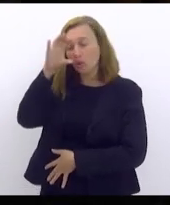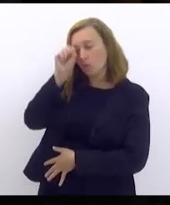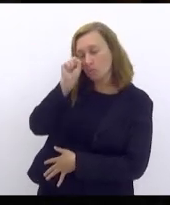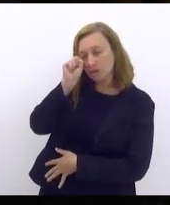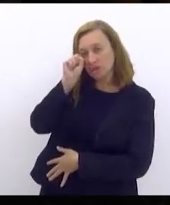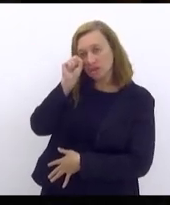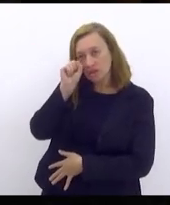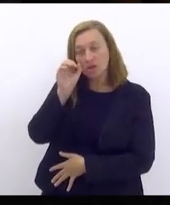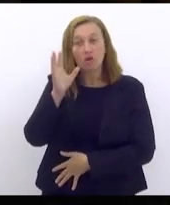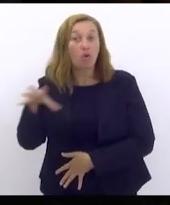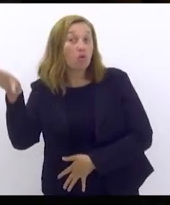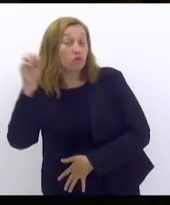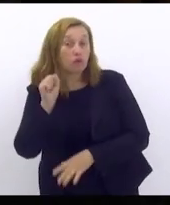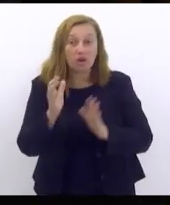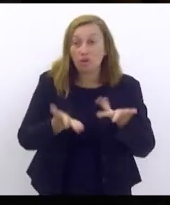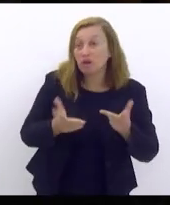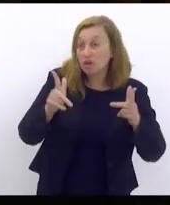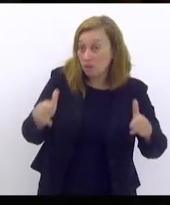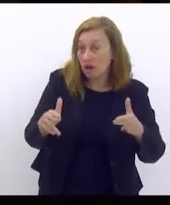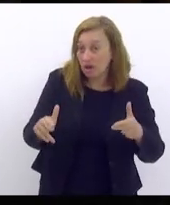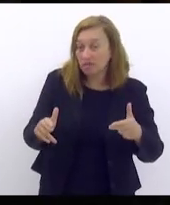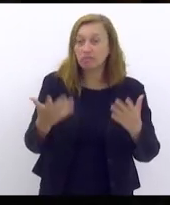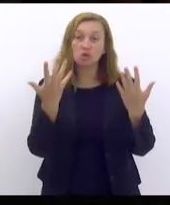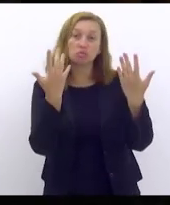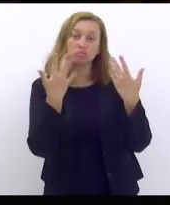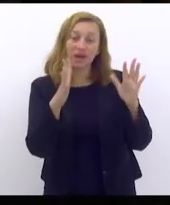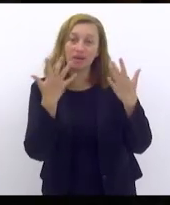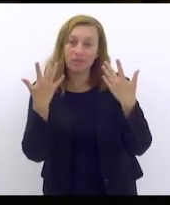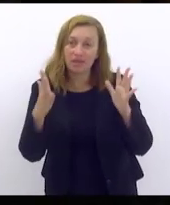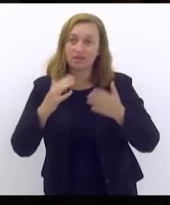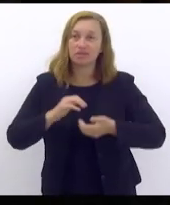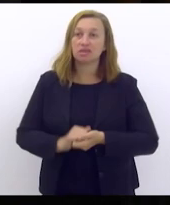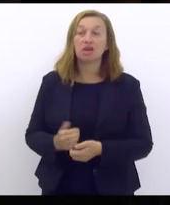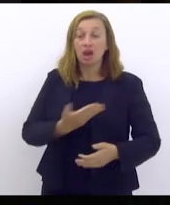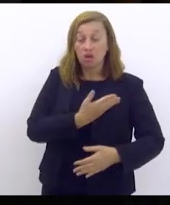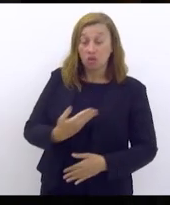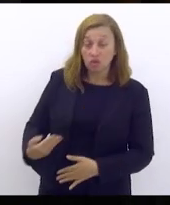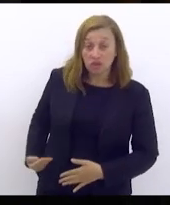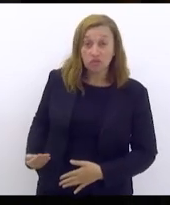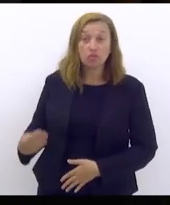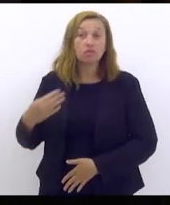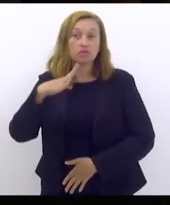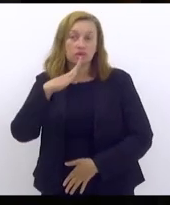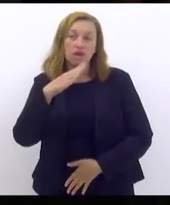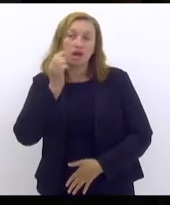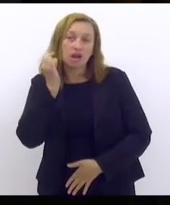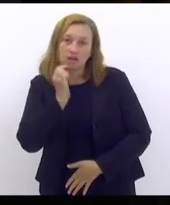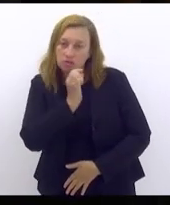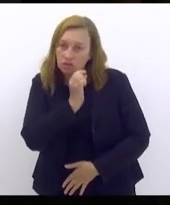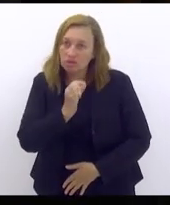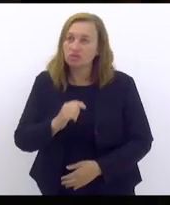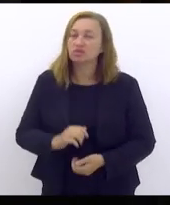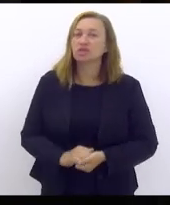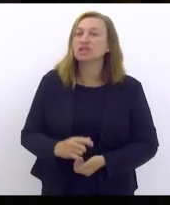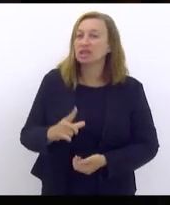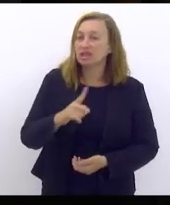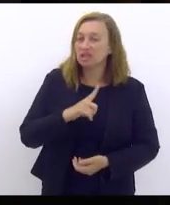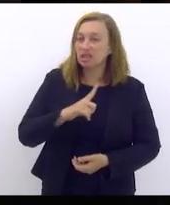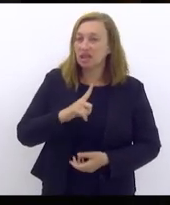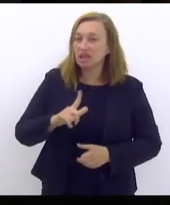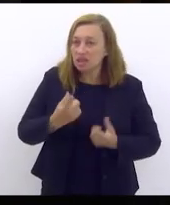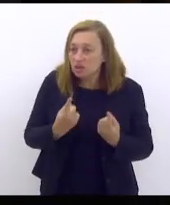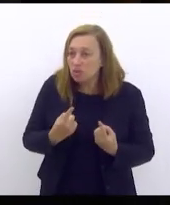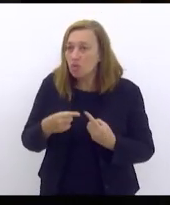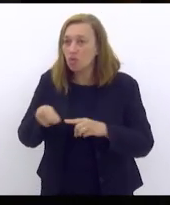a gente acabou de ouvir agora. Fica os meus parabéns ao governador Cláudio Castro, que tem